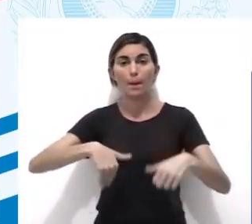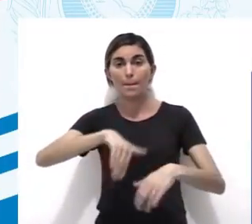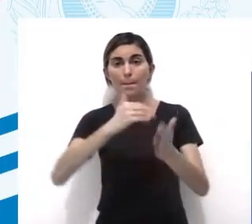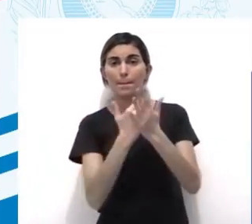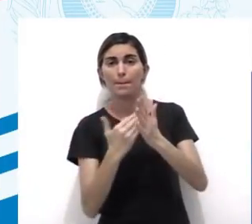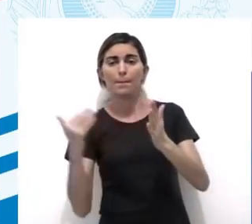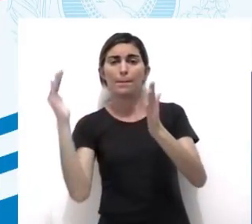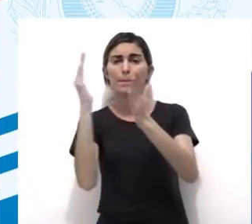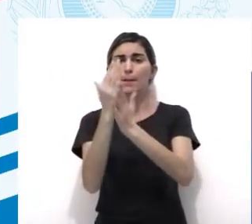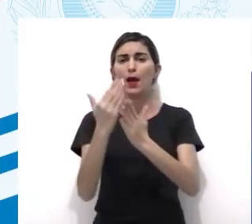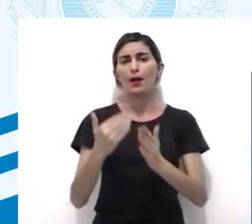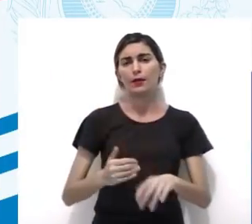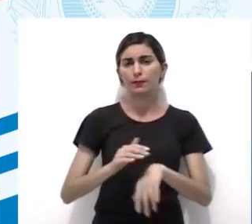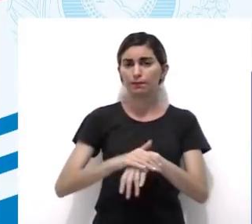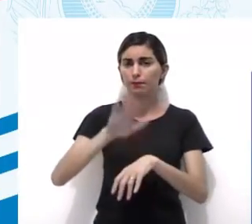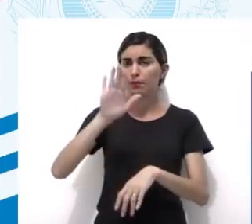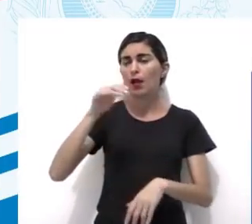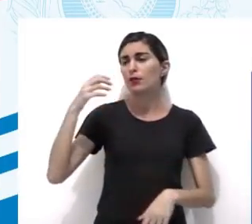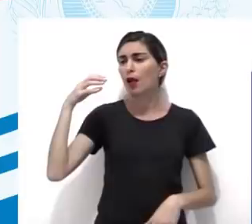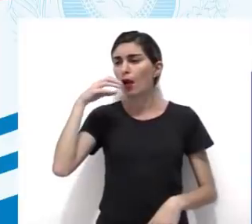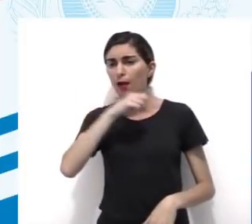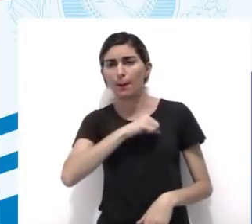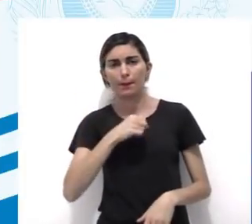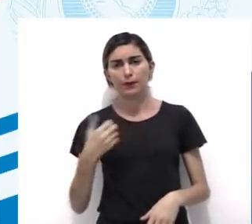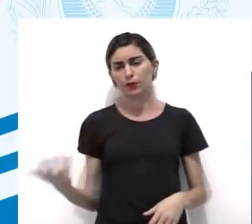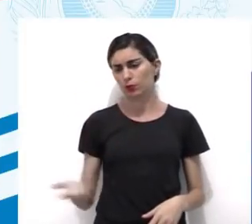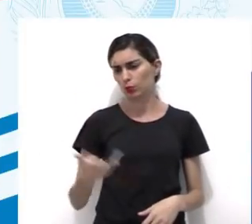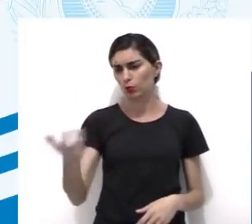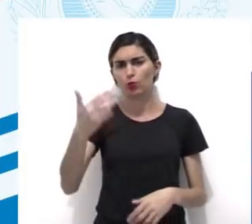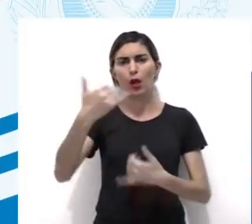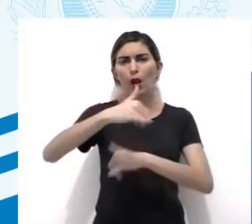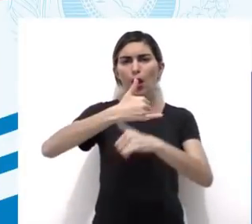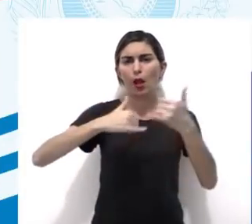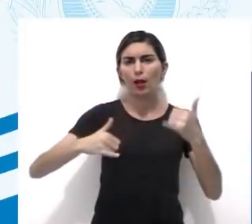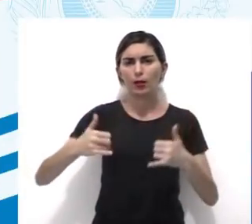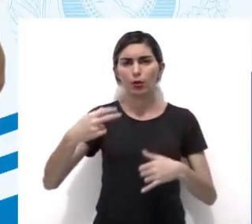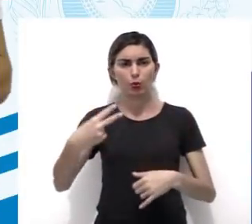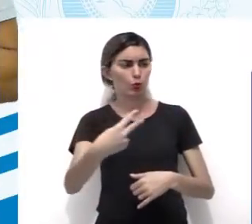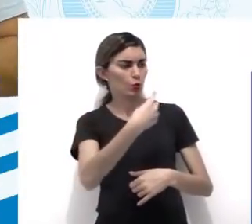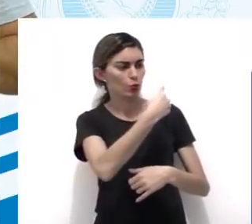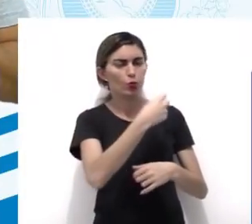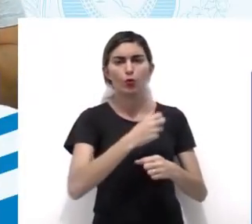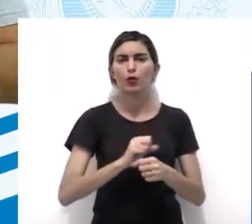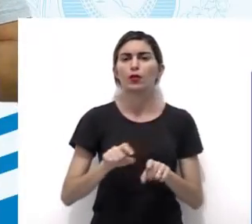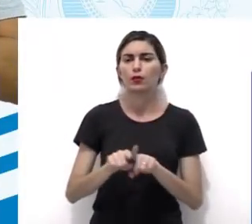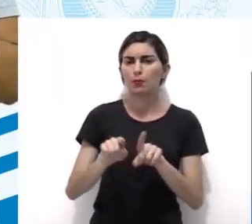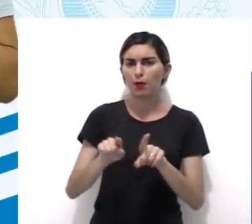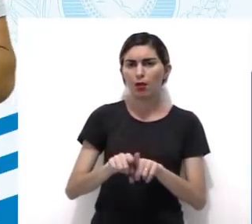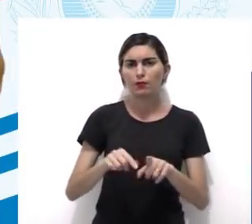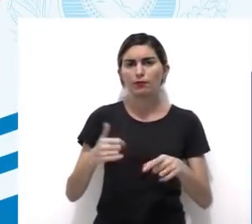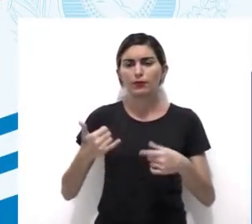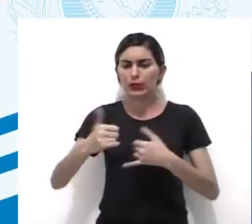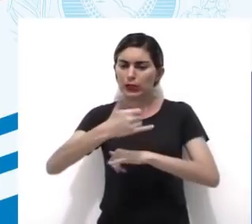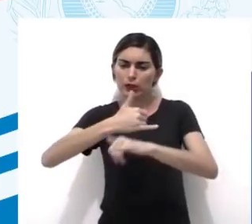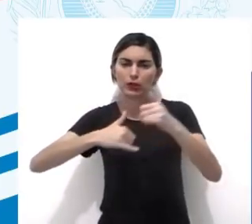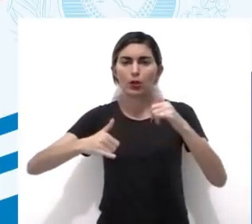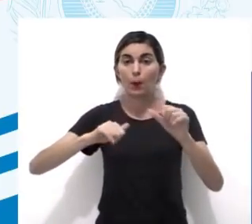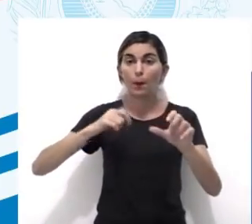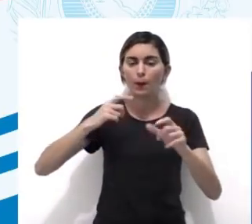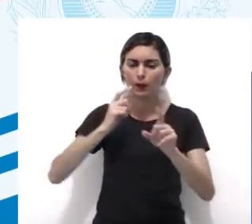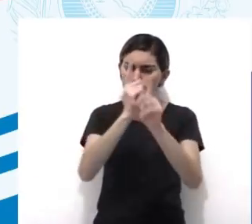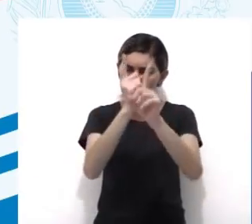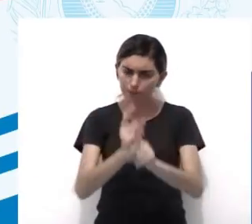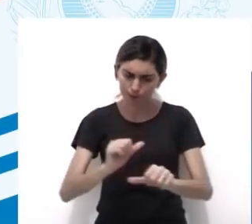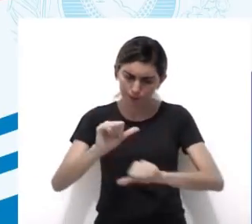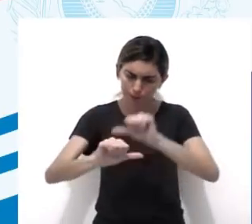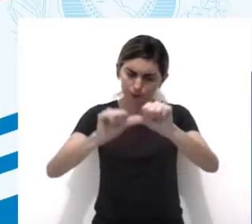mais eficientes e versáteis, como o motor elétrico e o motor explosão. Então, gente, é fundamental a gente identificar essa transição